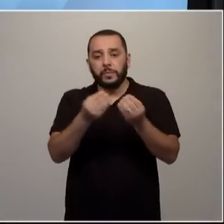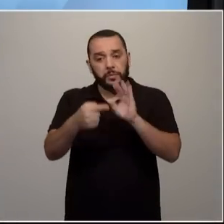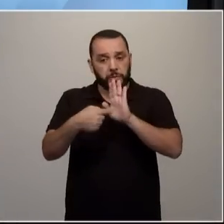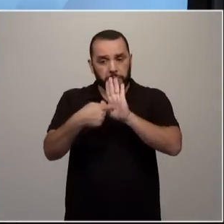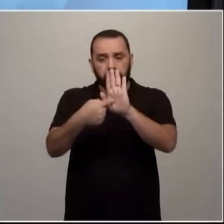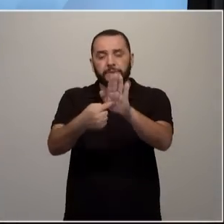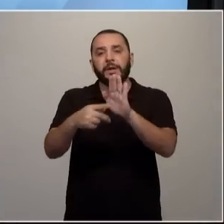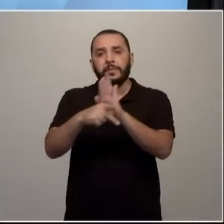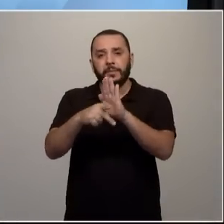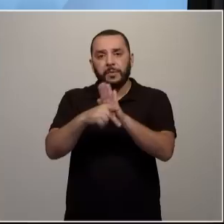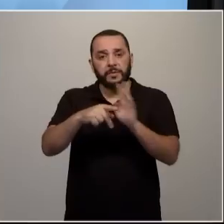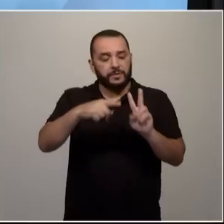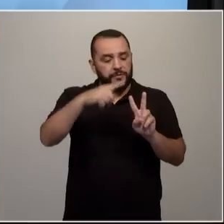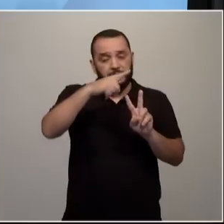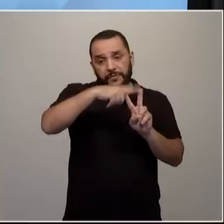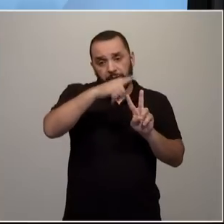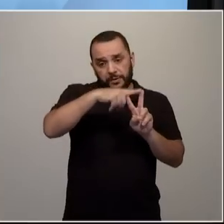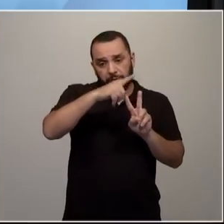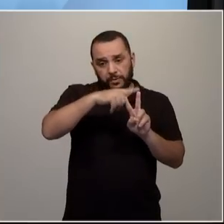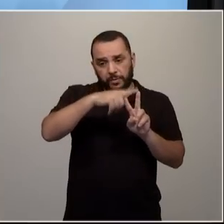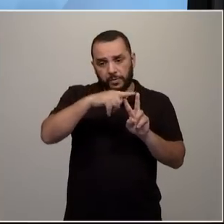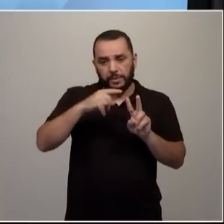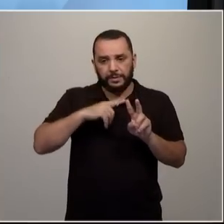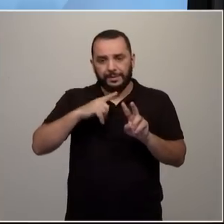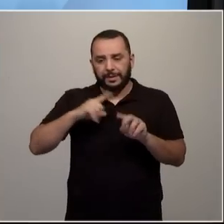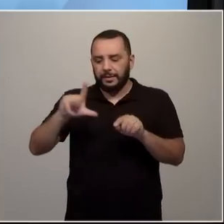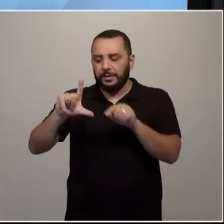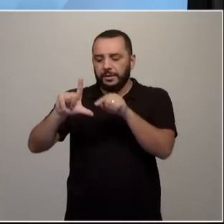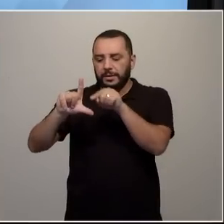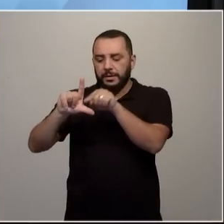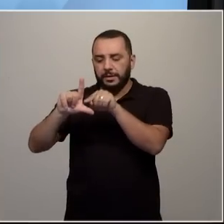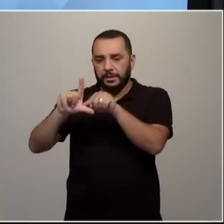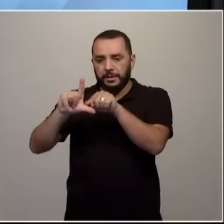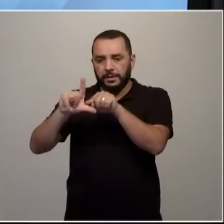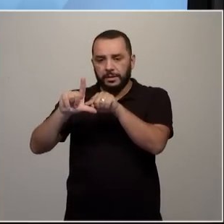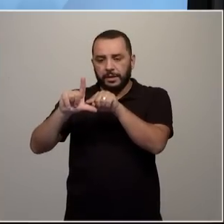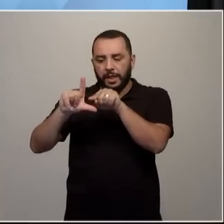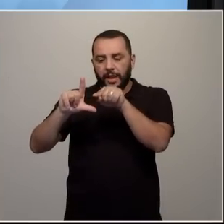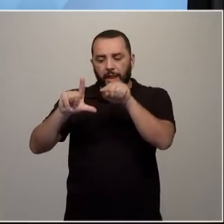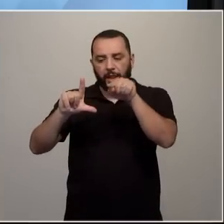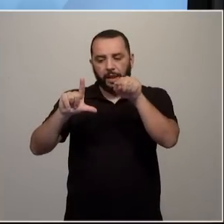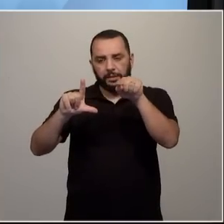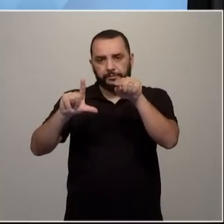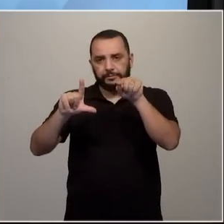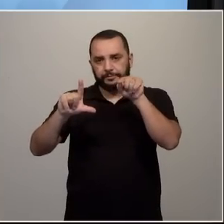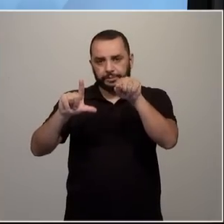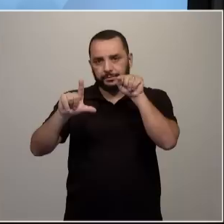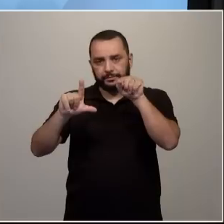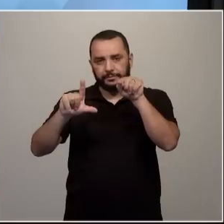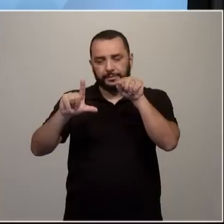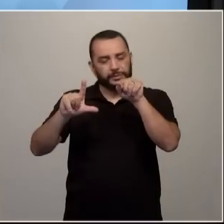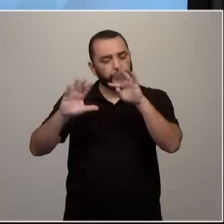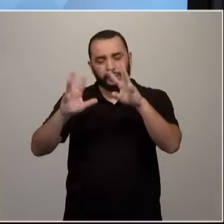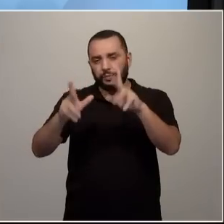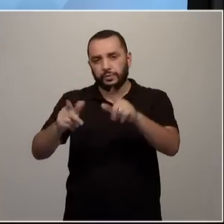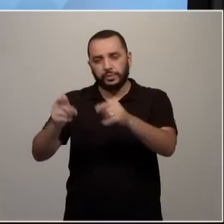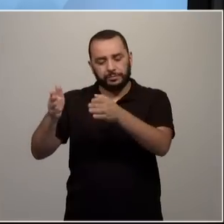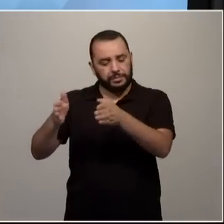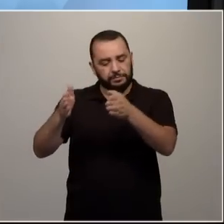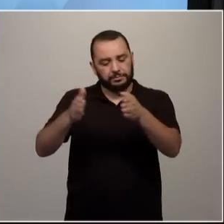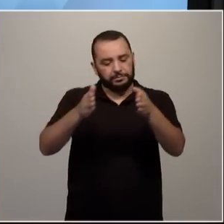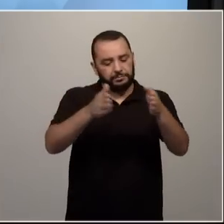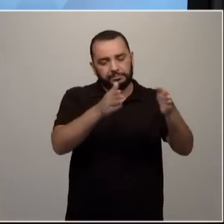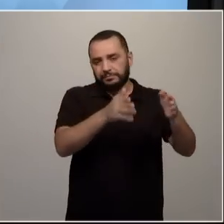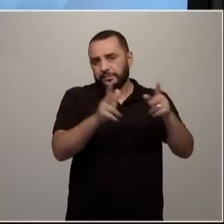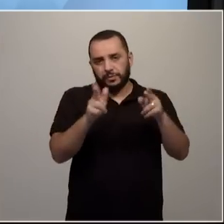do espaço que sai lá da origem, sempre sai da origem, e vem parar nesse ponto P. E tudo funciona do mesmo jeito que eu acabei de